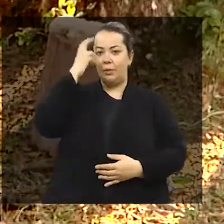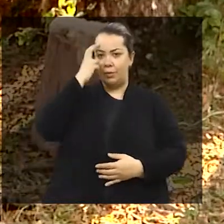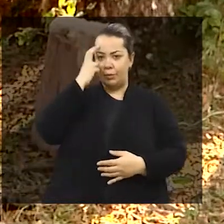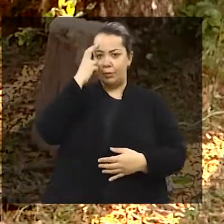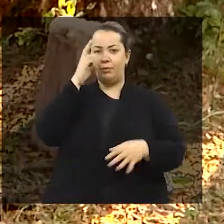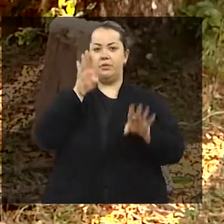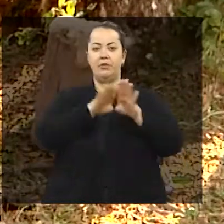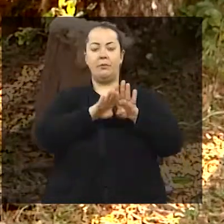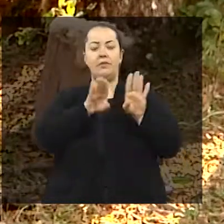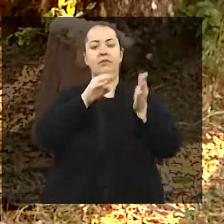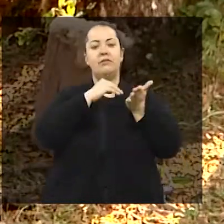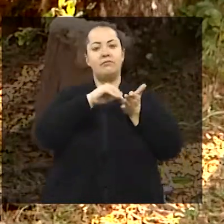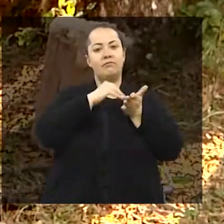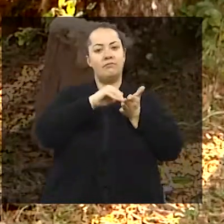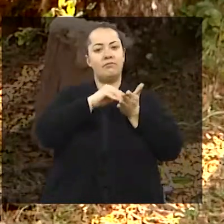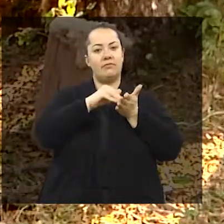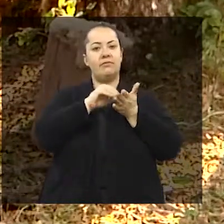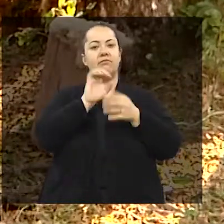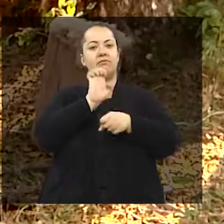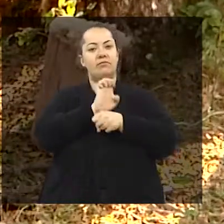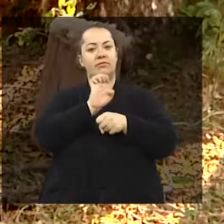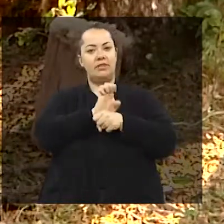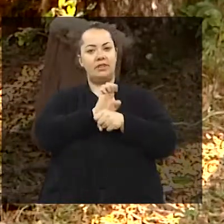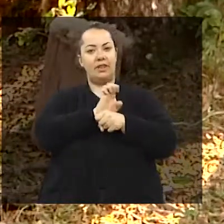acampamento então o acampamento acabou